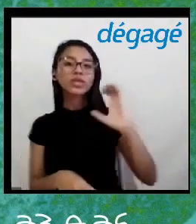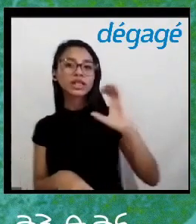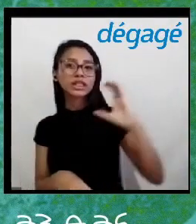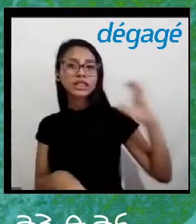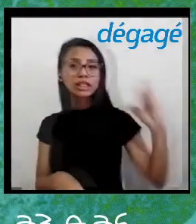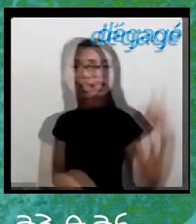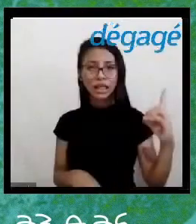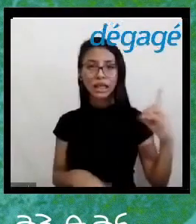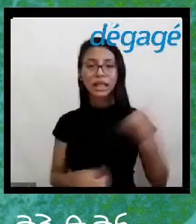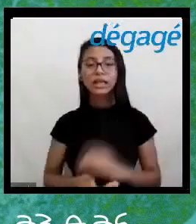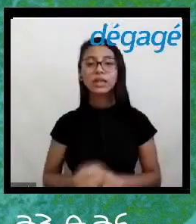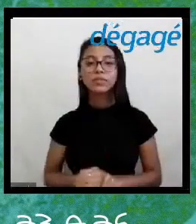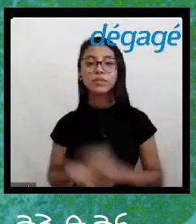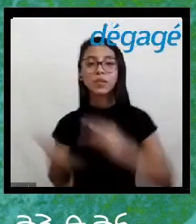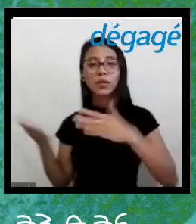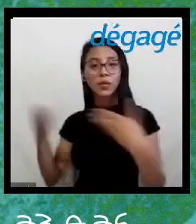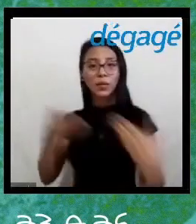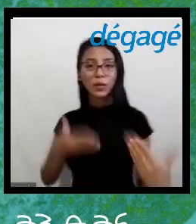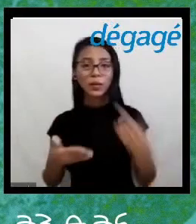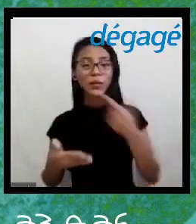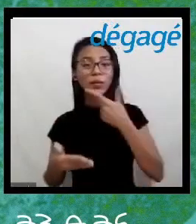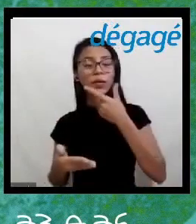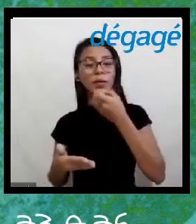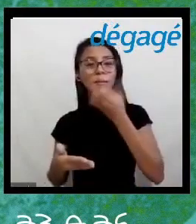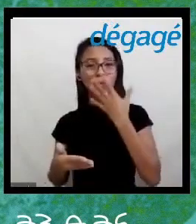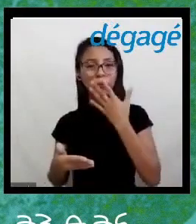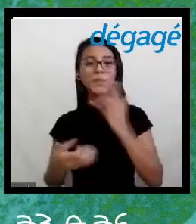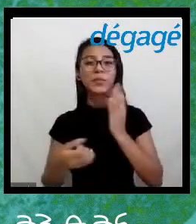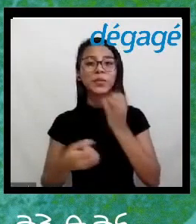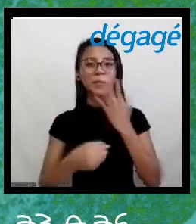Boa noite, Fábio.